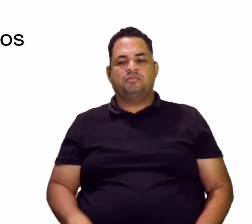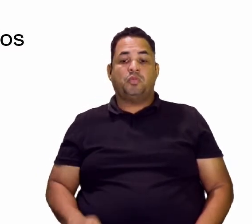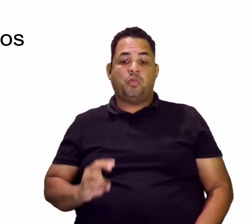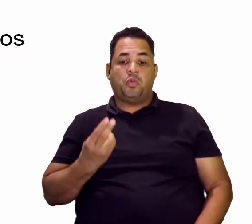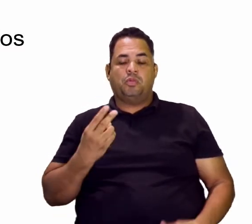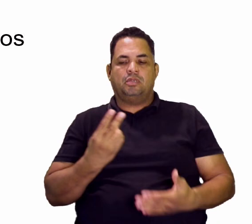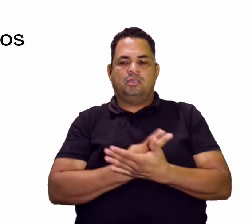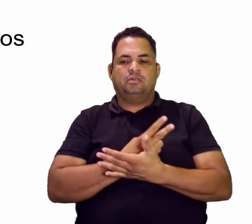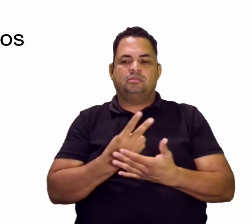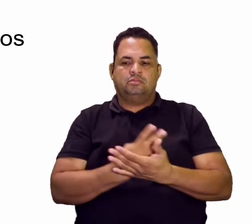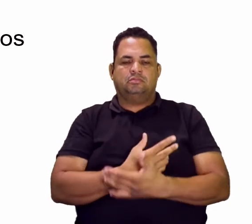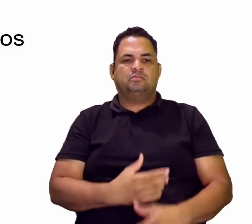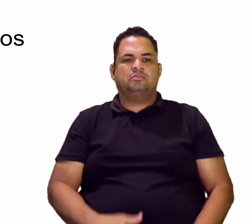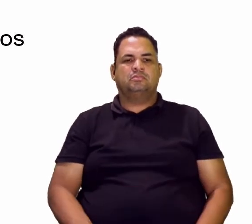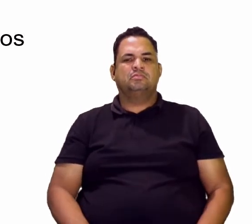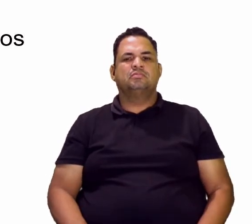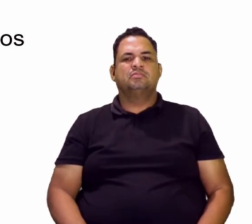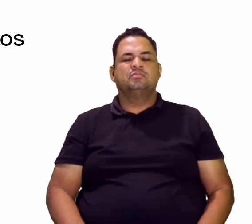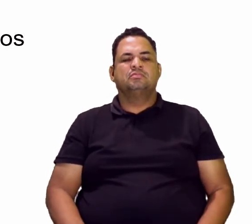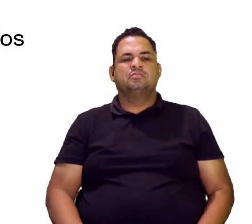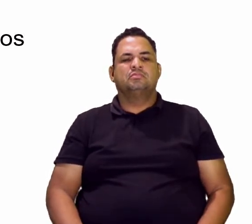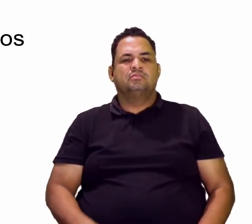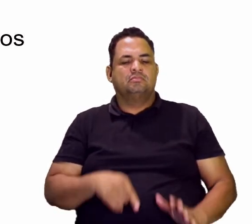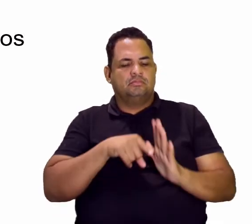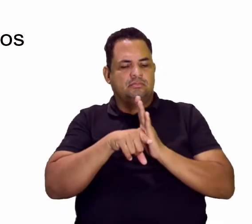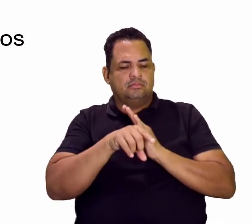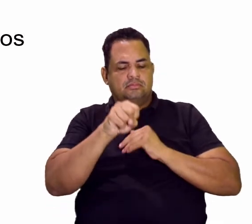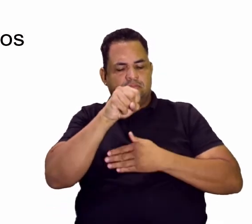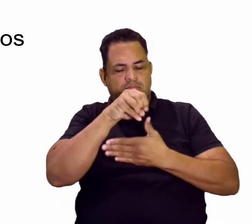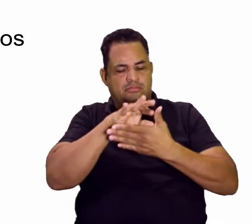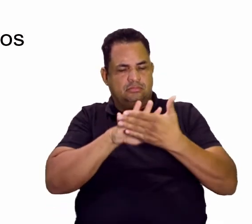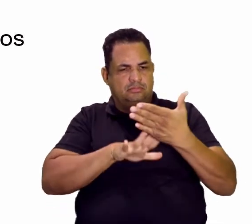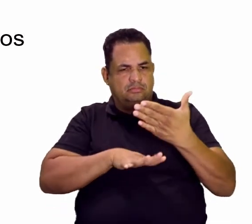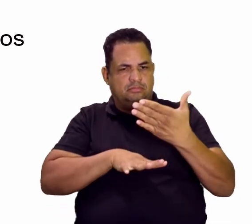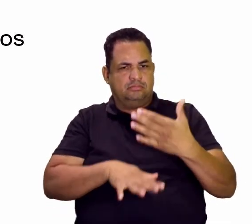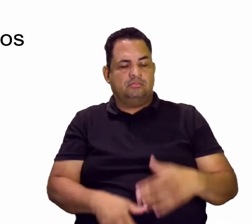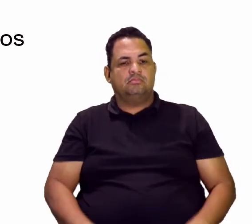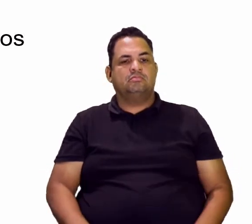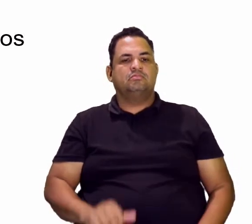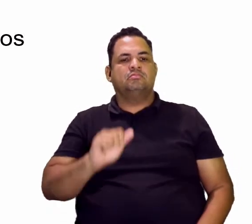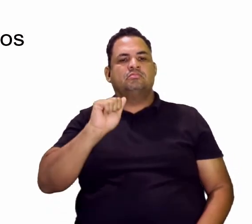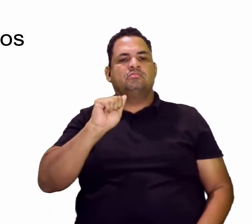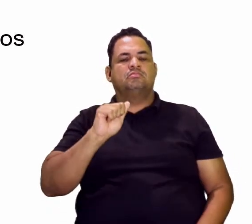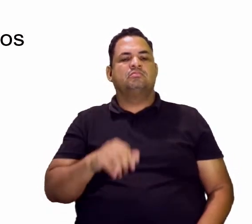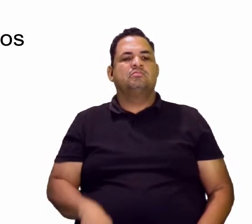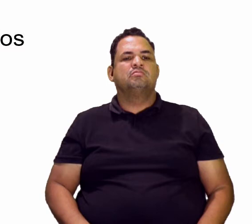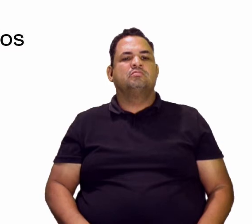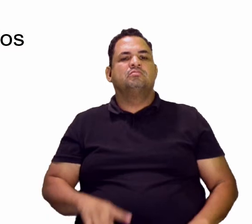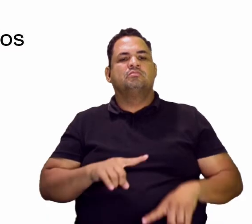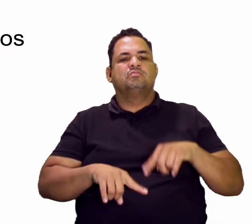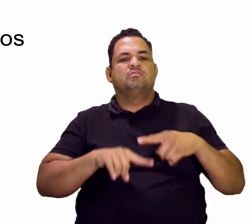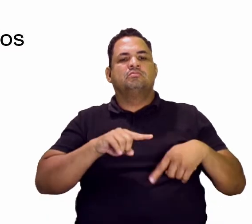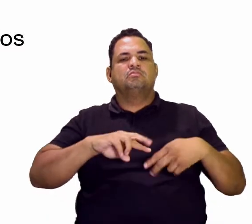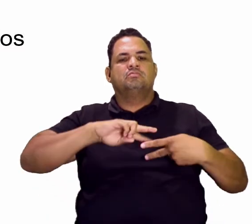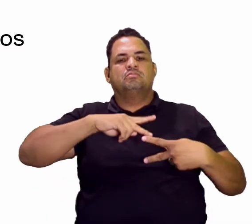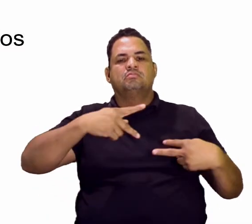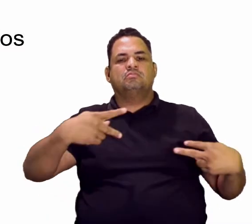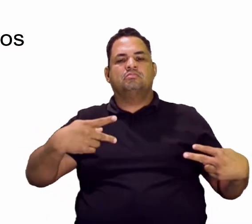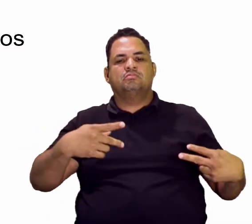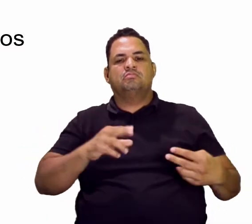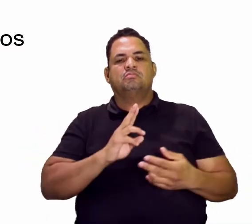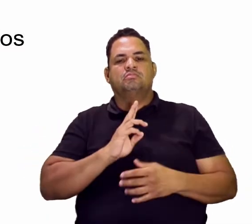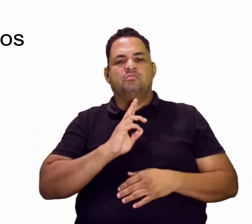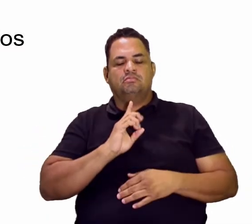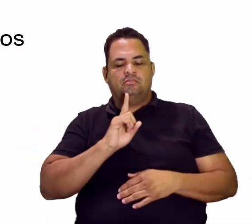falso. Vamos então analisar as questões. Presta atenção. A. O material